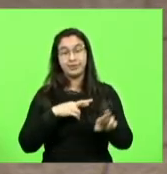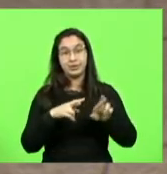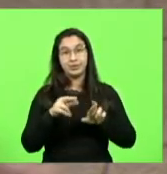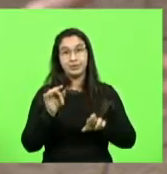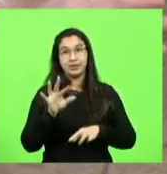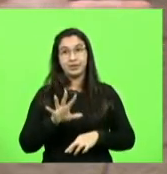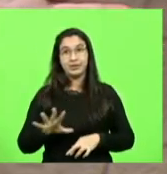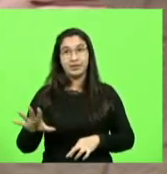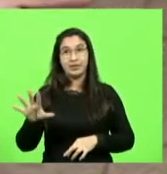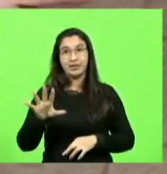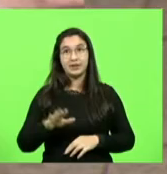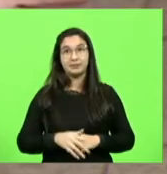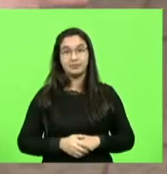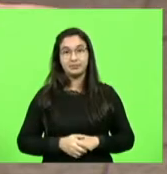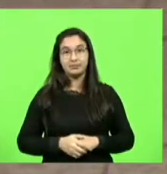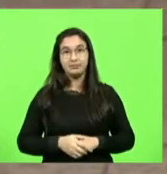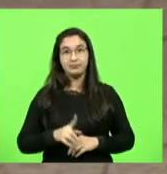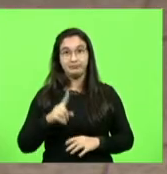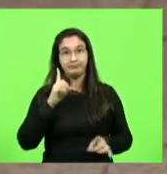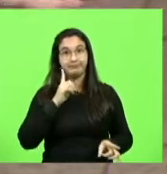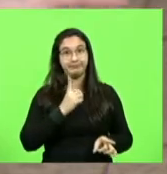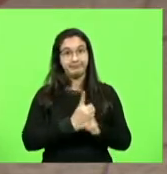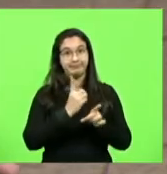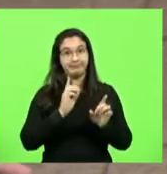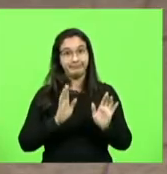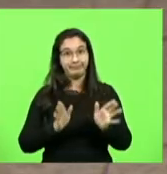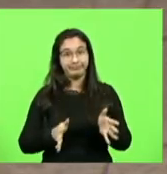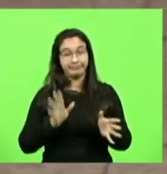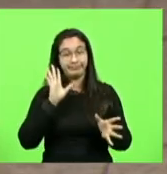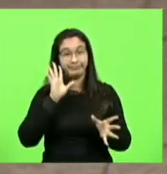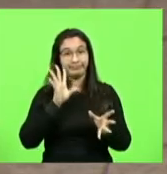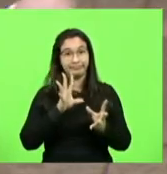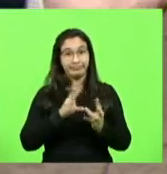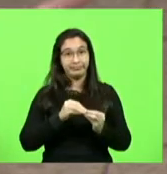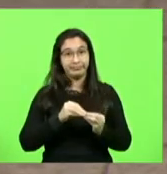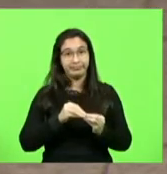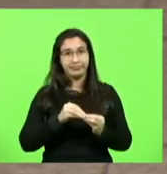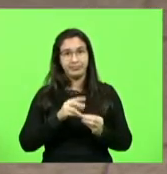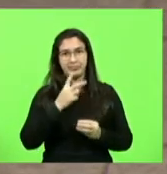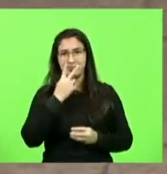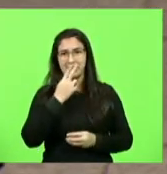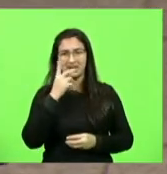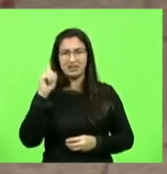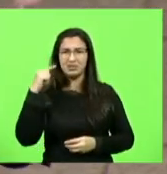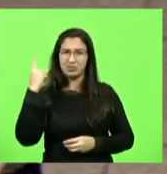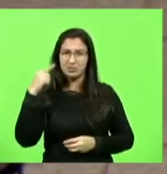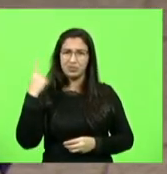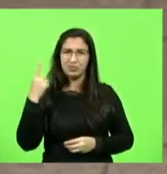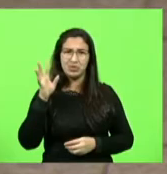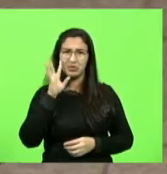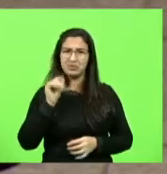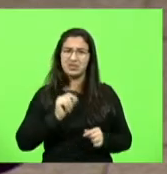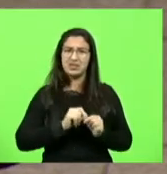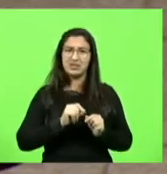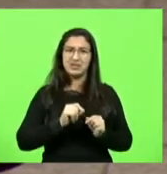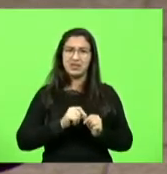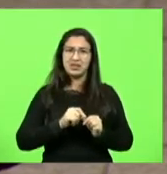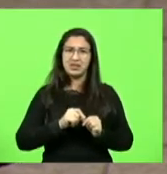É uma constatação, Albus, que é uma coisa de louco. Eu não sei mais o que fazer. Nós chegamos a fazer